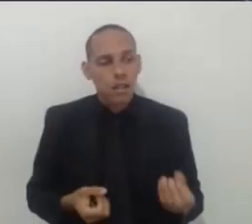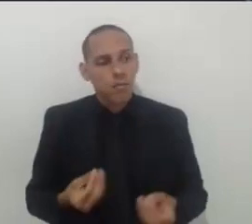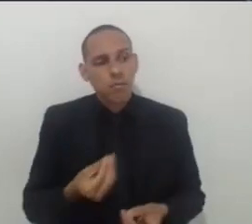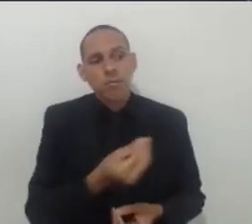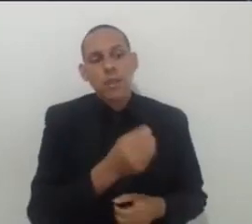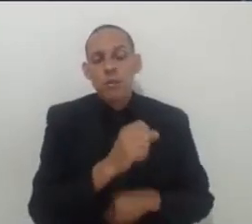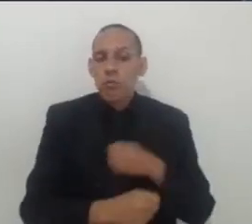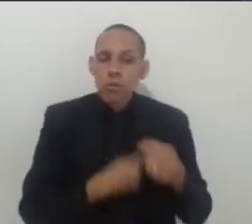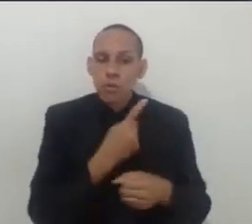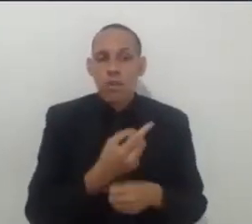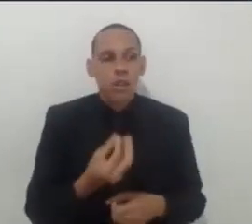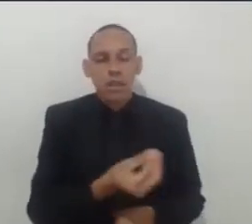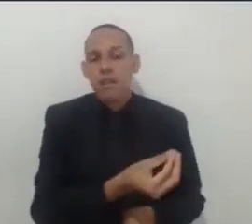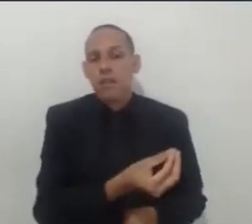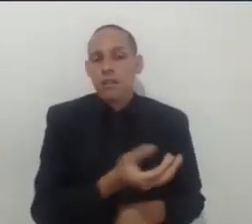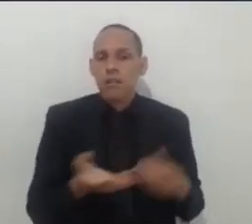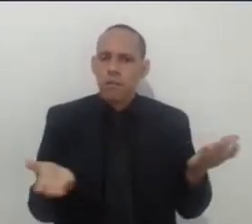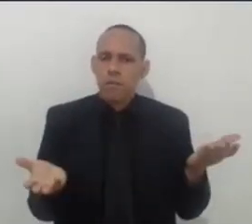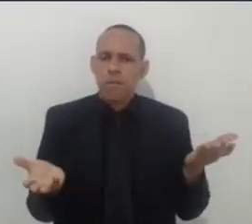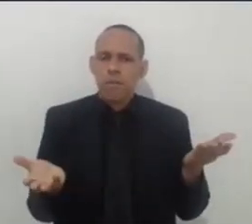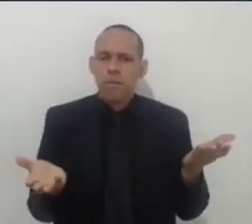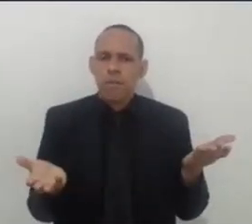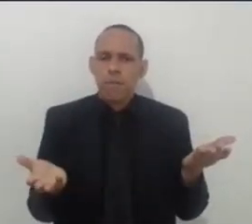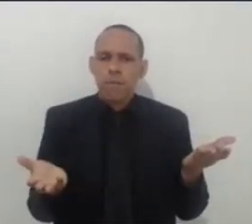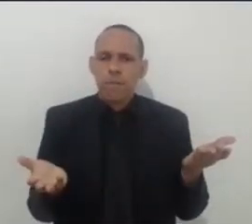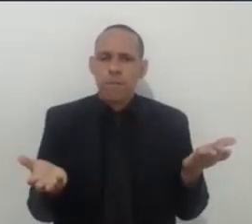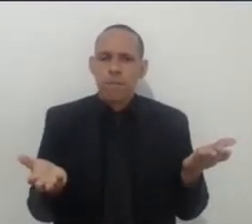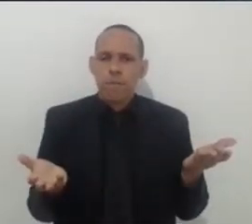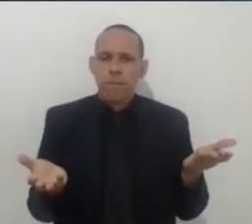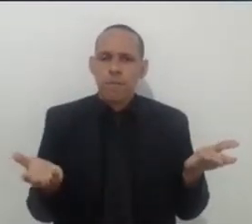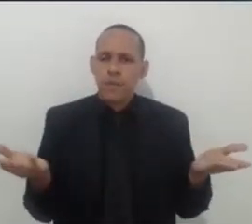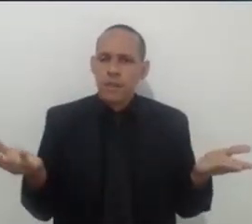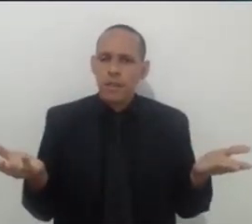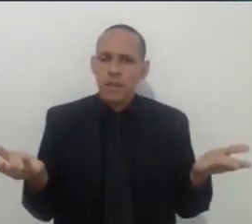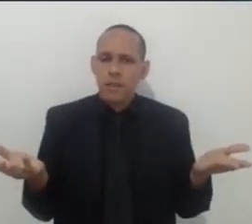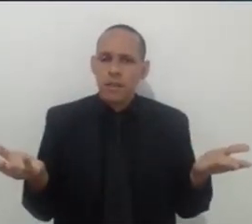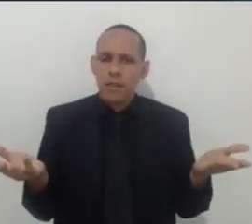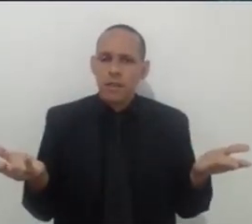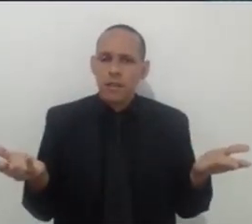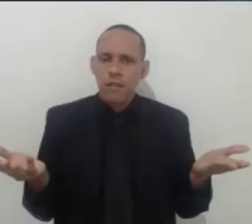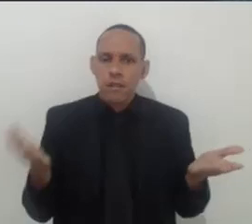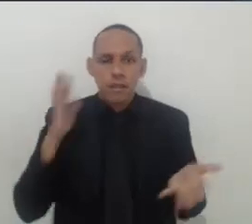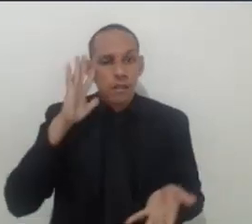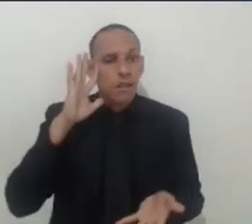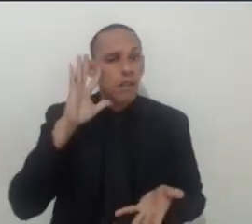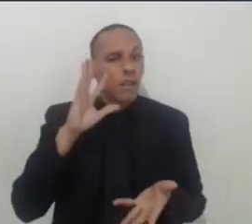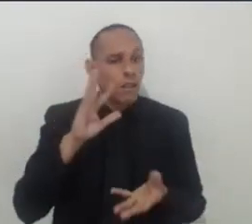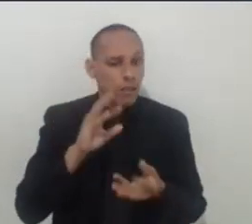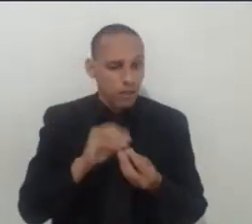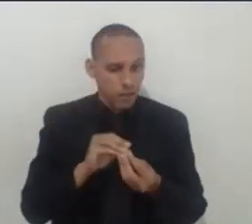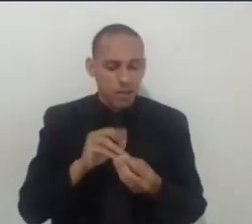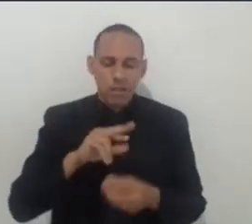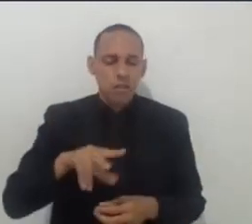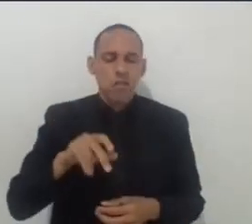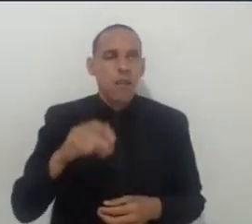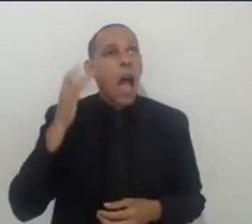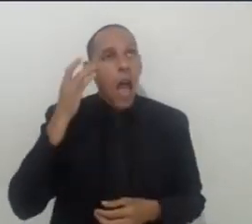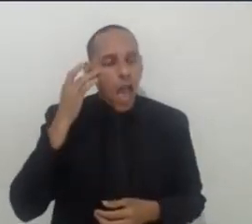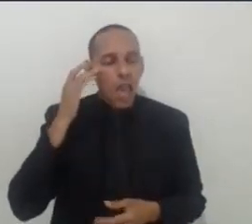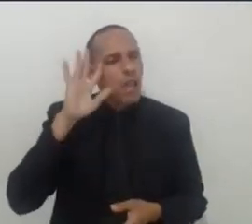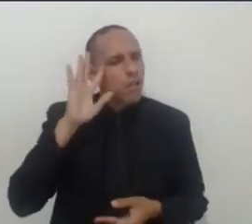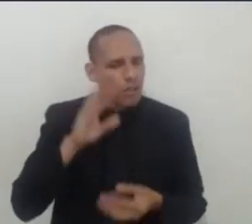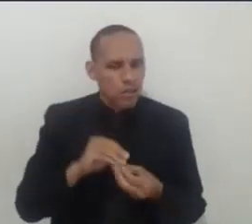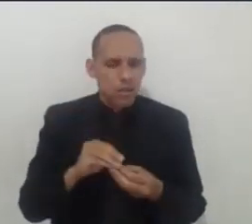após. Então, a compreensão aí, lógica, né? Não é nem presunção, é lógica, que as